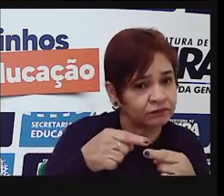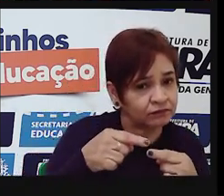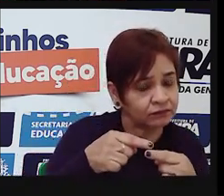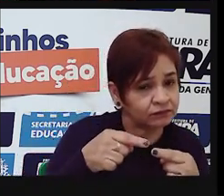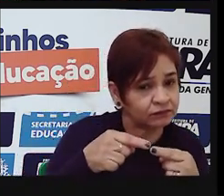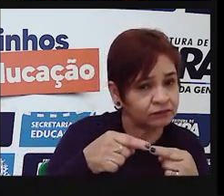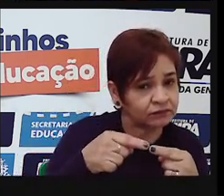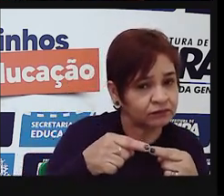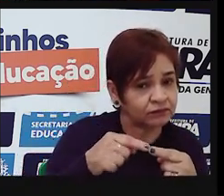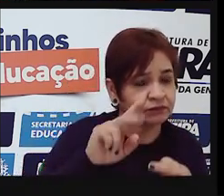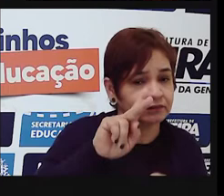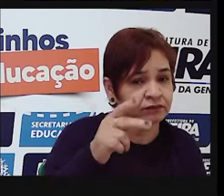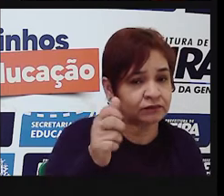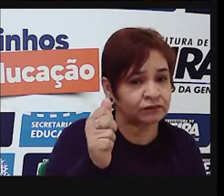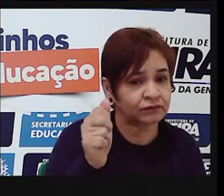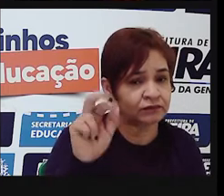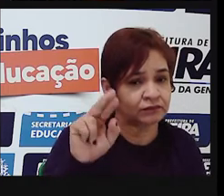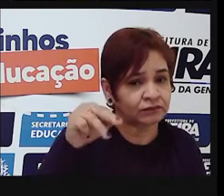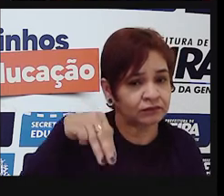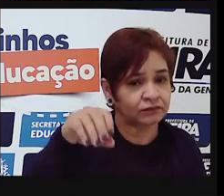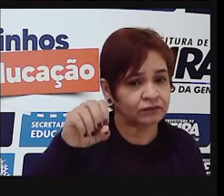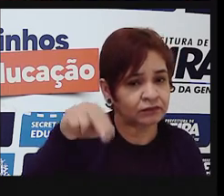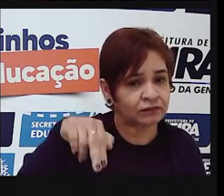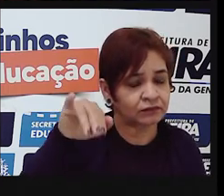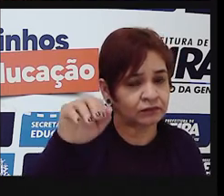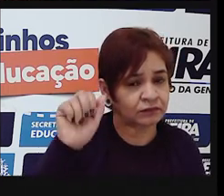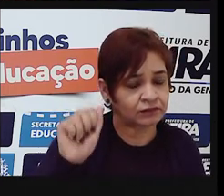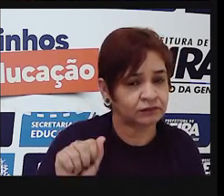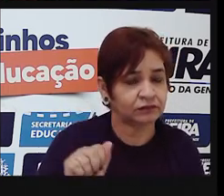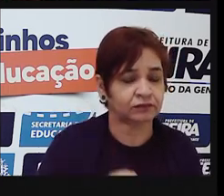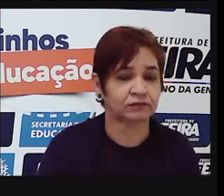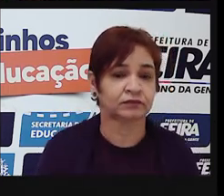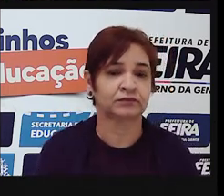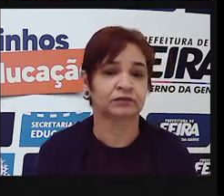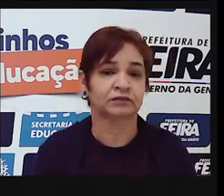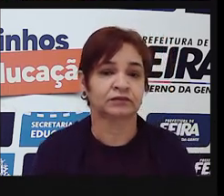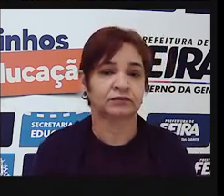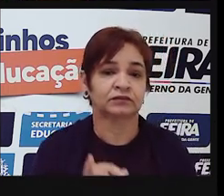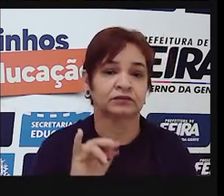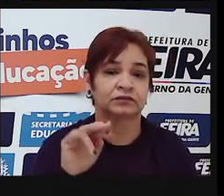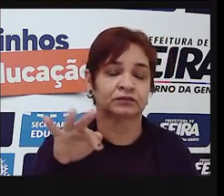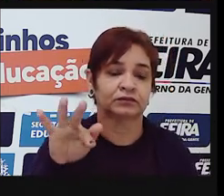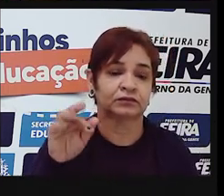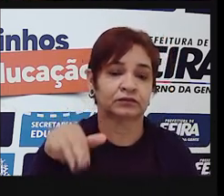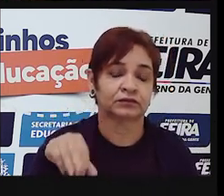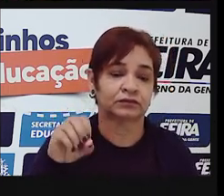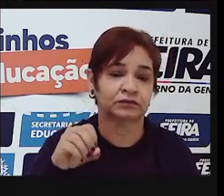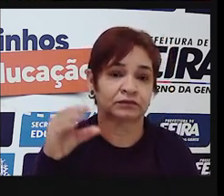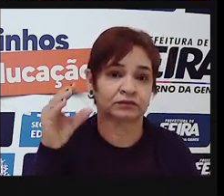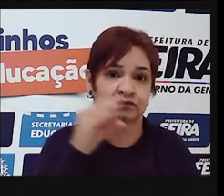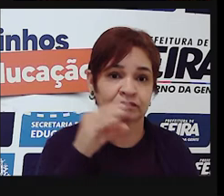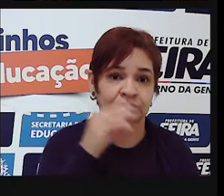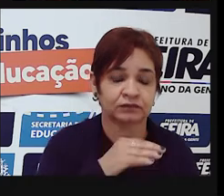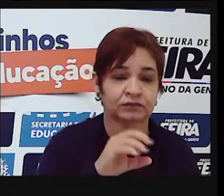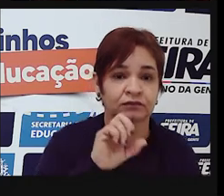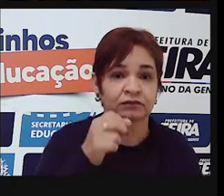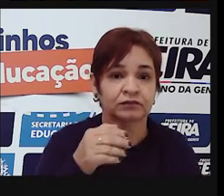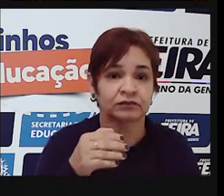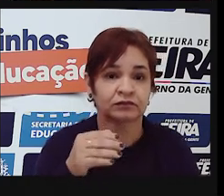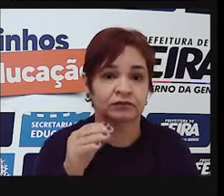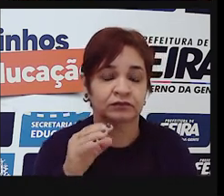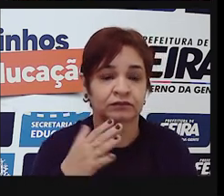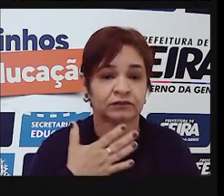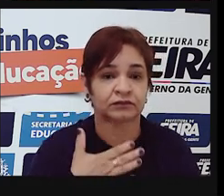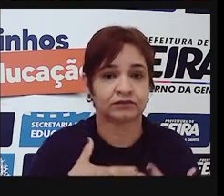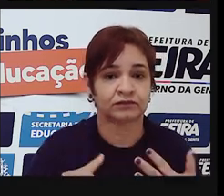harmonia. O ritmo determina a velocidade da canção. Por exemplo, alguns instrumentos já são